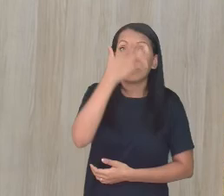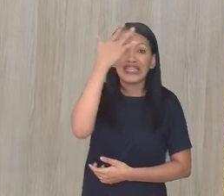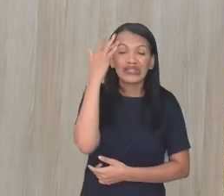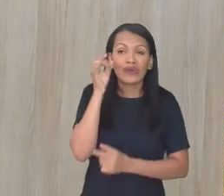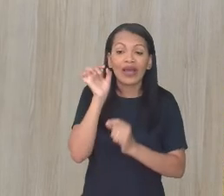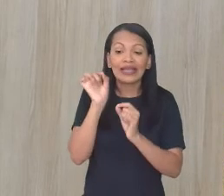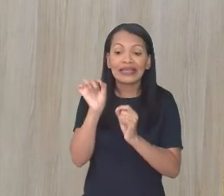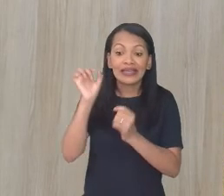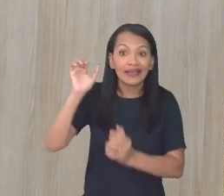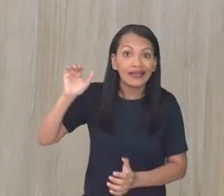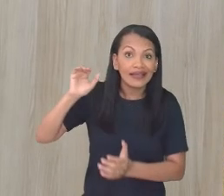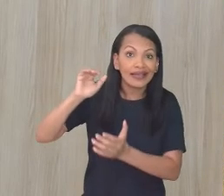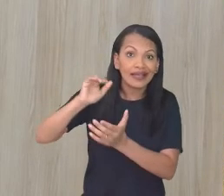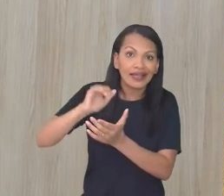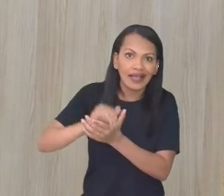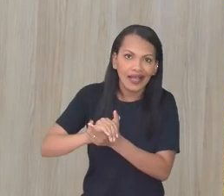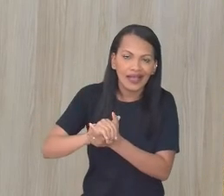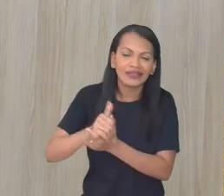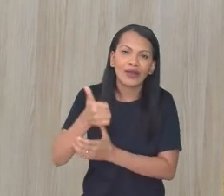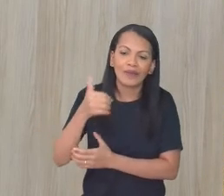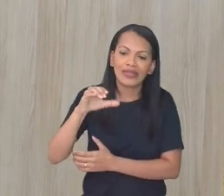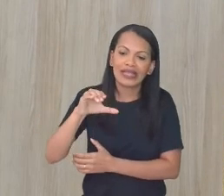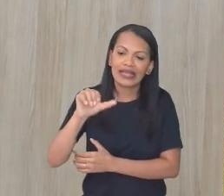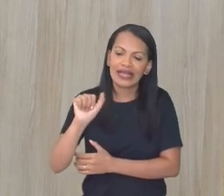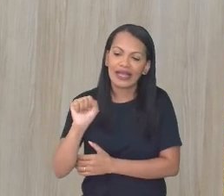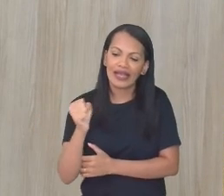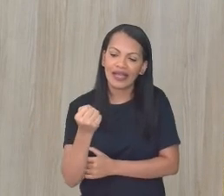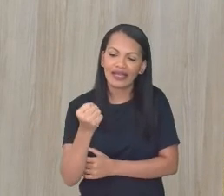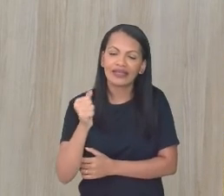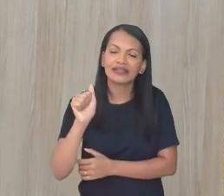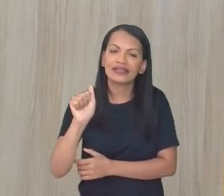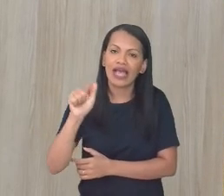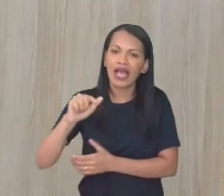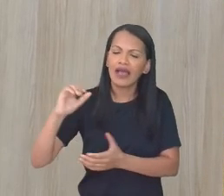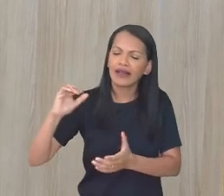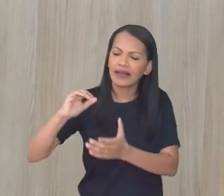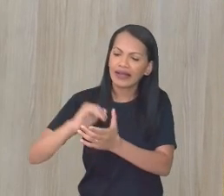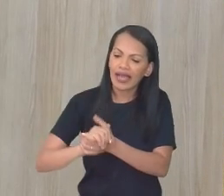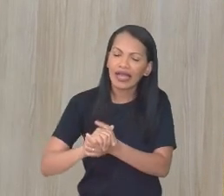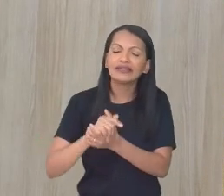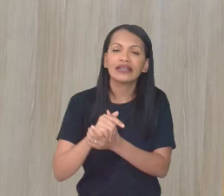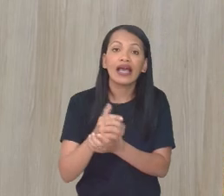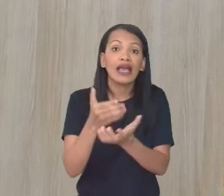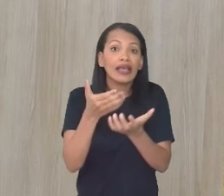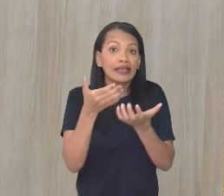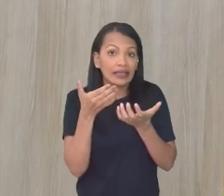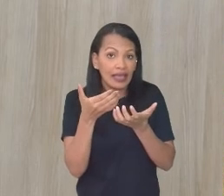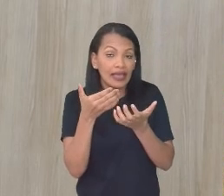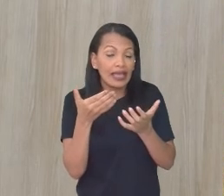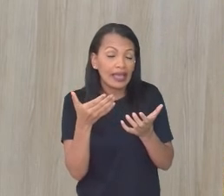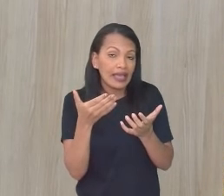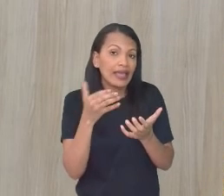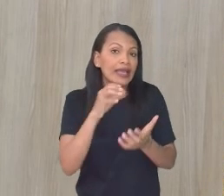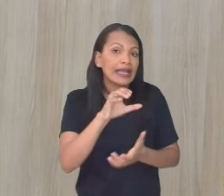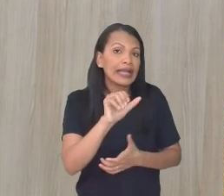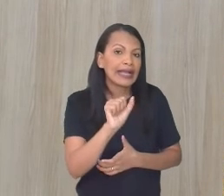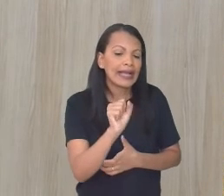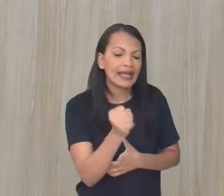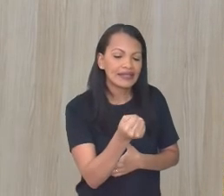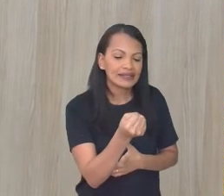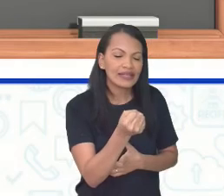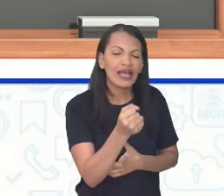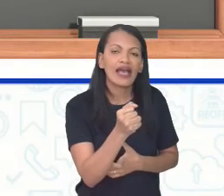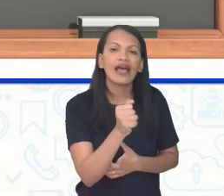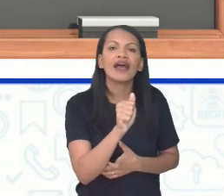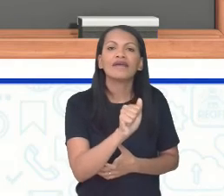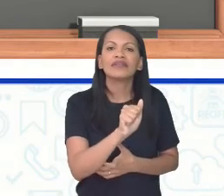é verbo, a outra é substantivo. Por hoje, não é? Eu deixo essa outra atividade,